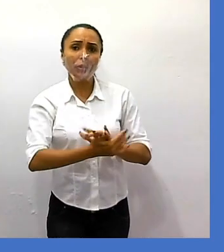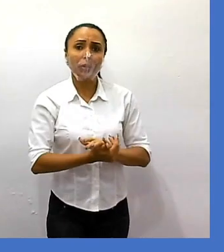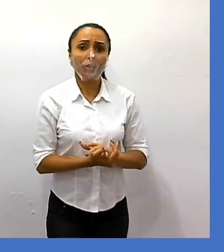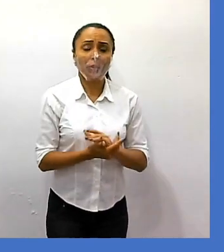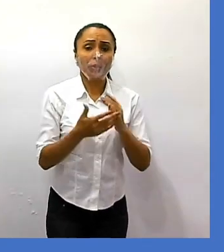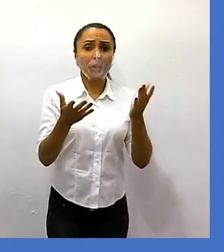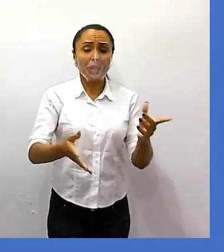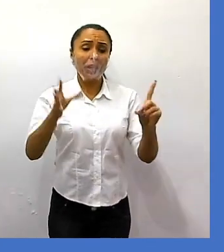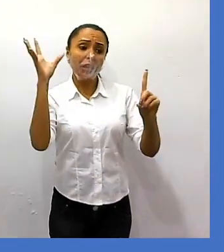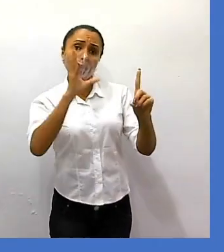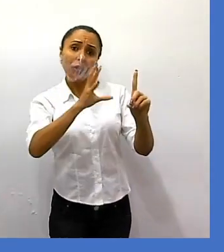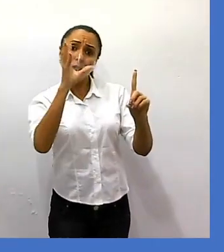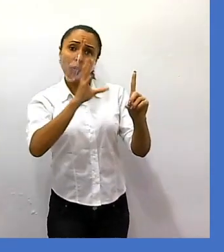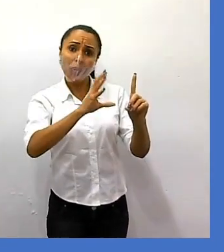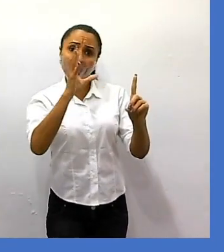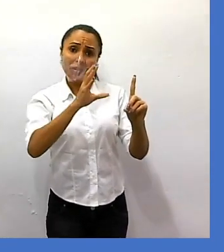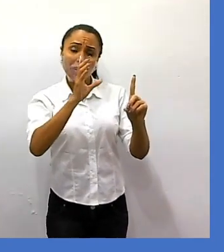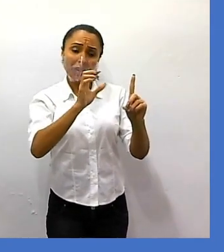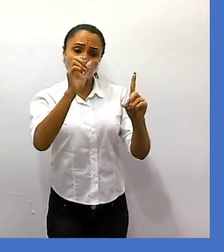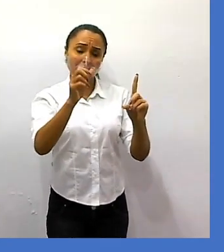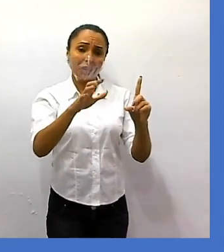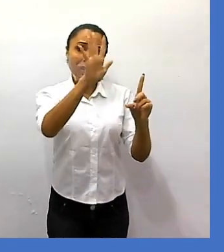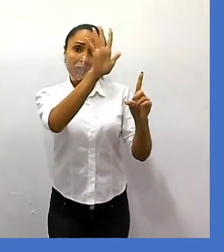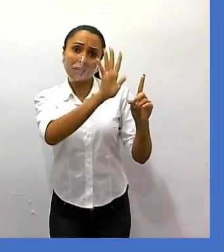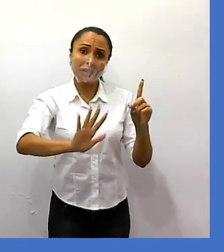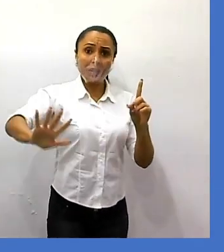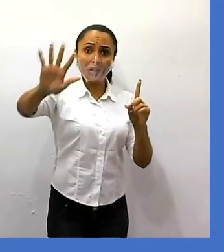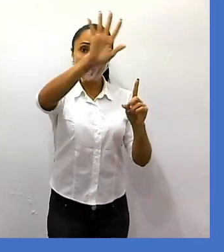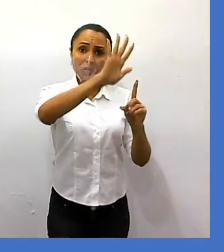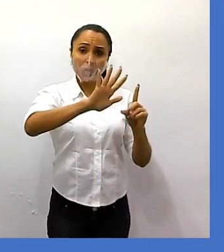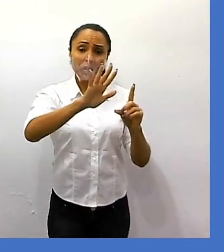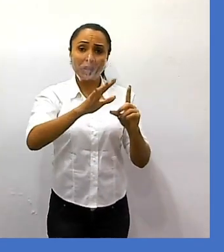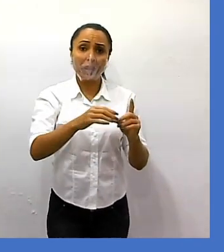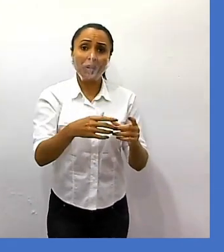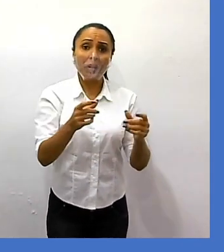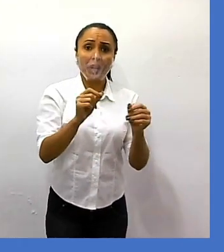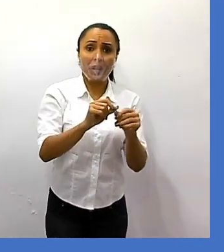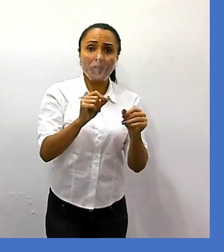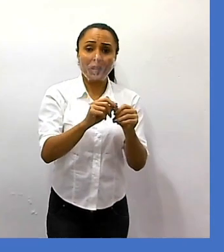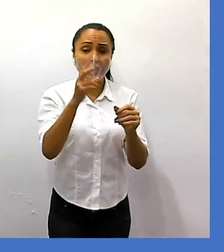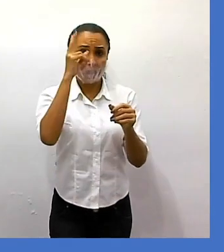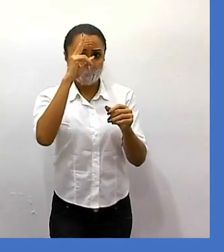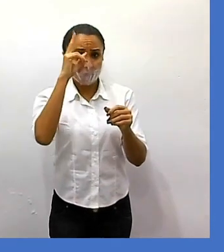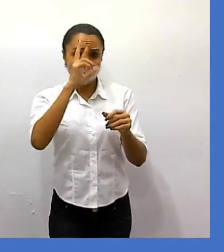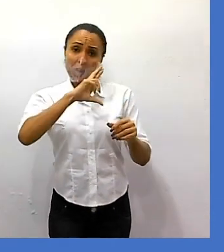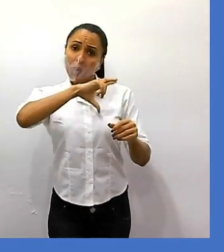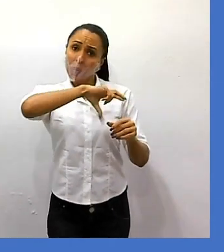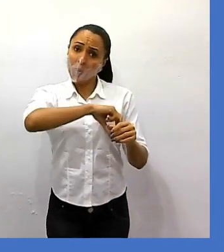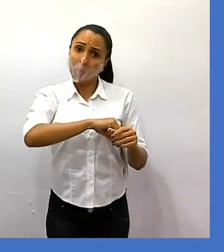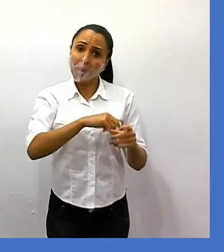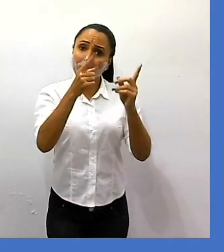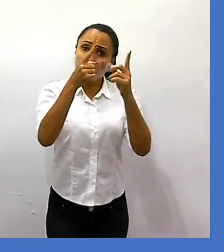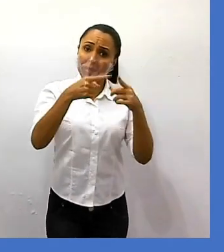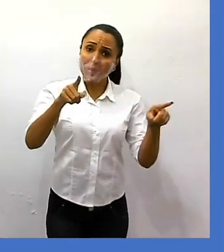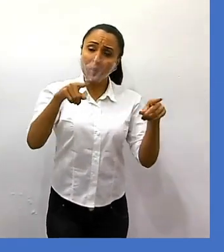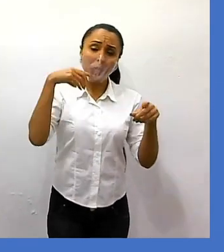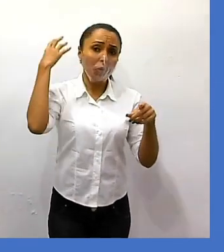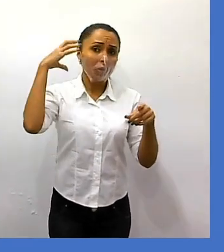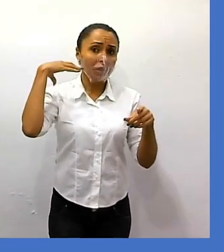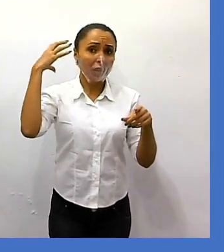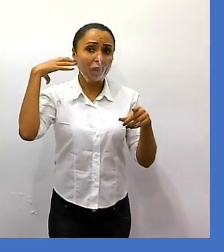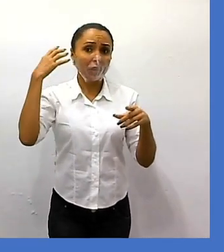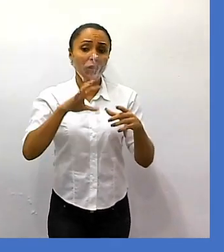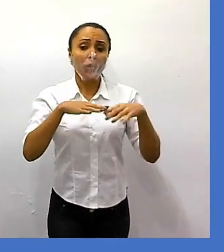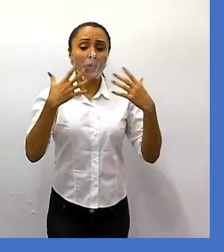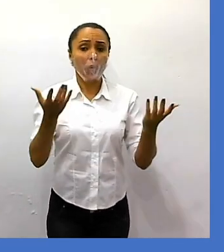e influenciar as produções nacionais a produzir histórias românticas e musicais com grandes estrelas como